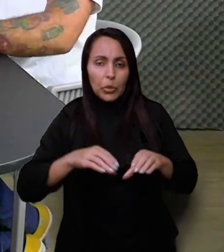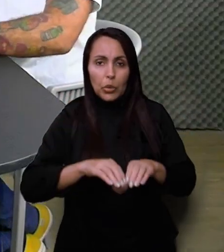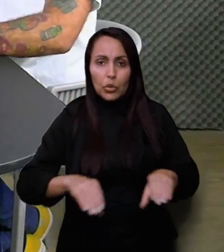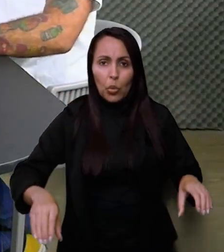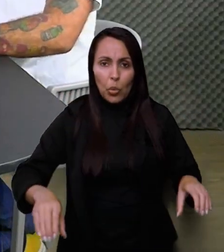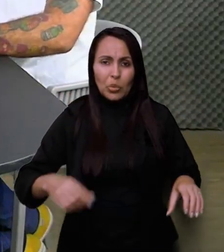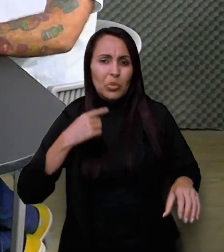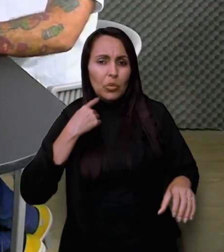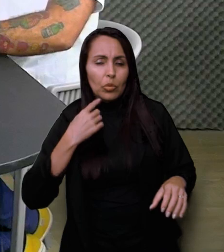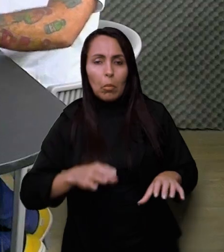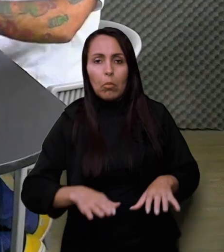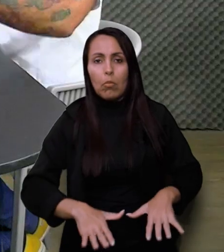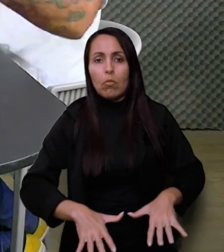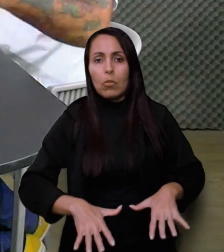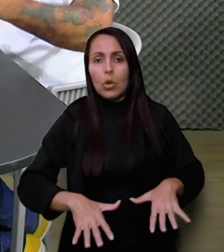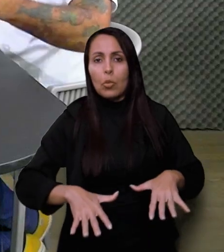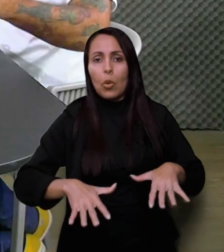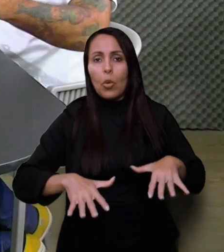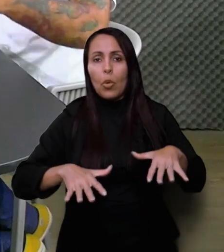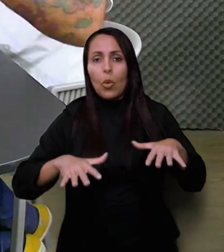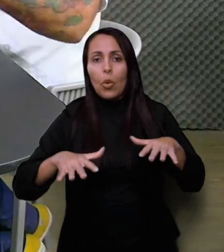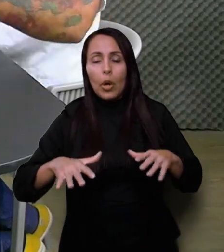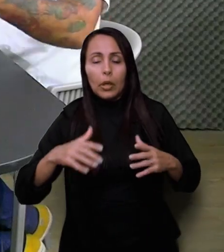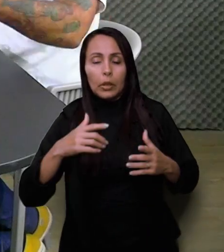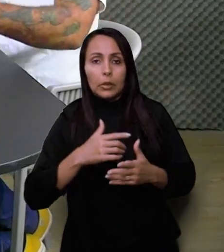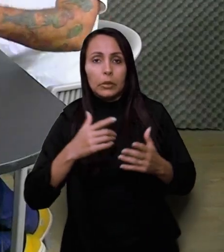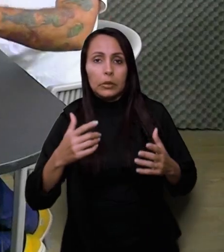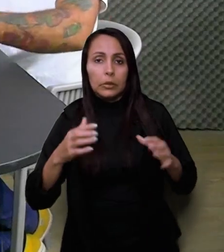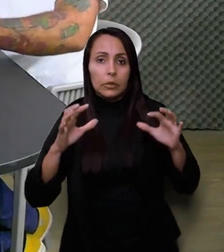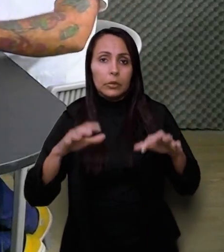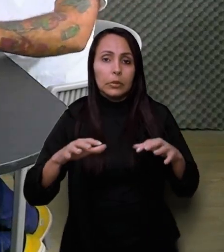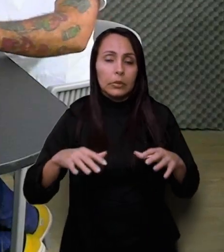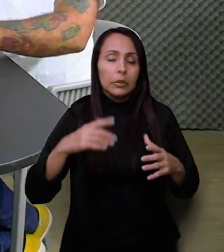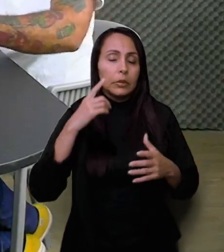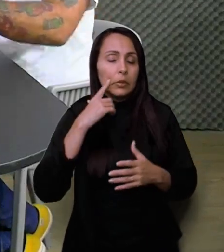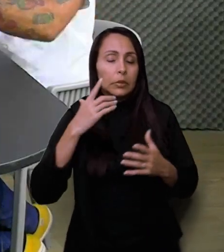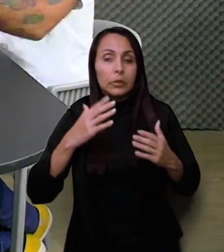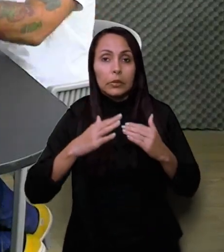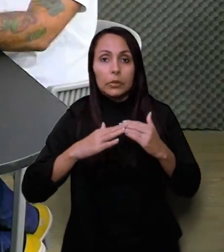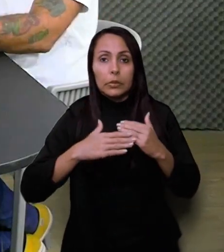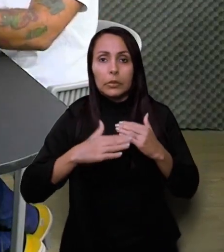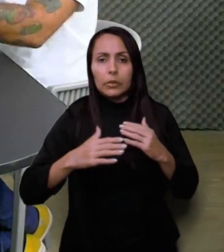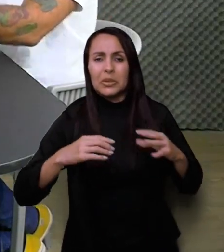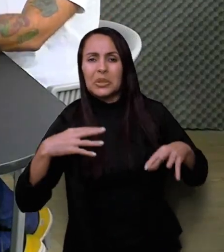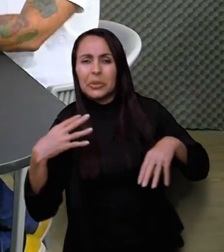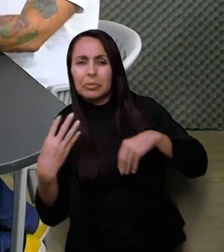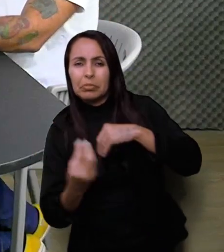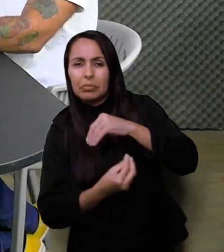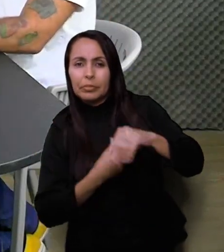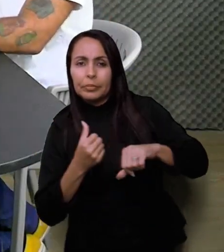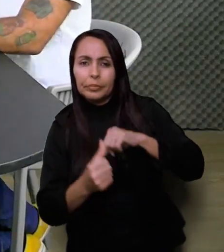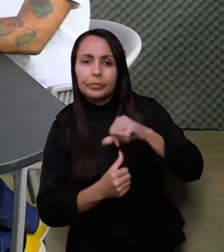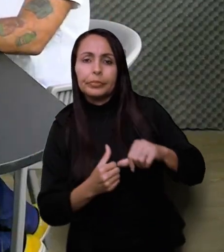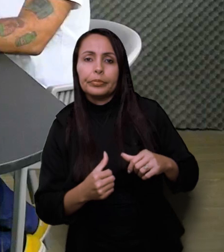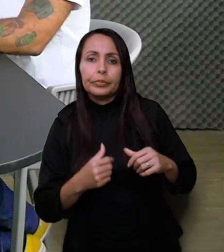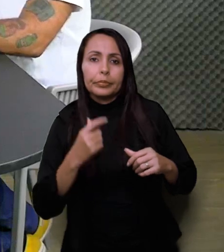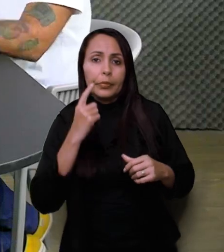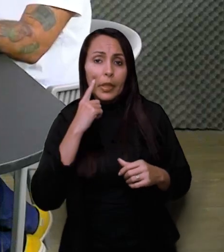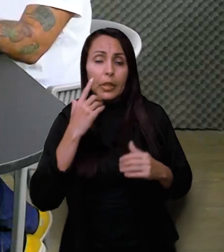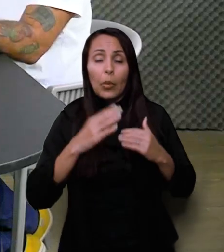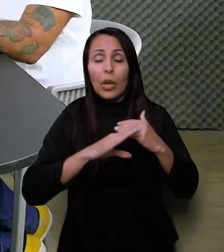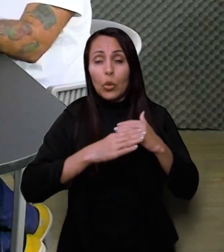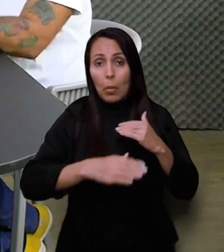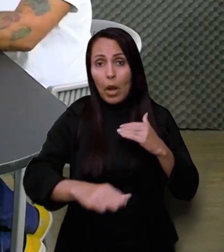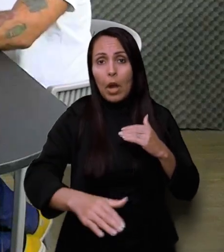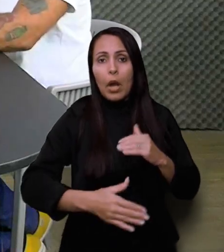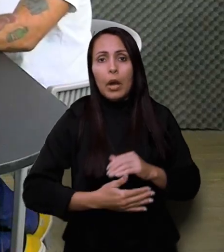Enfim, quando tem chuva que a água entra na nossa casa, entra com lama, Isso. Então, se mistura isso, chega no mar.